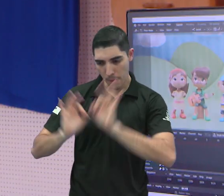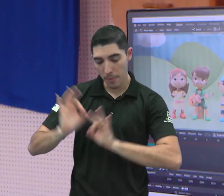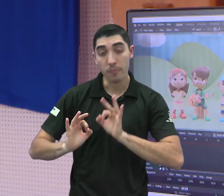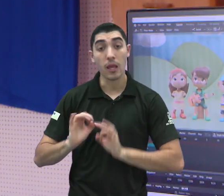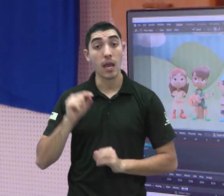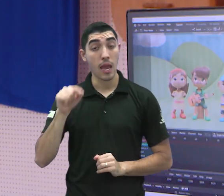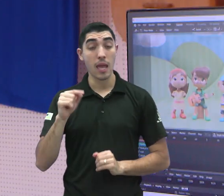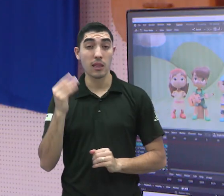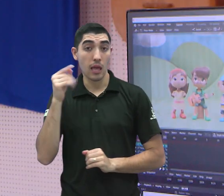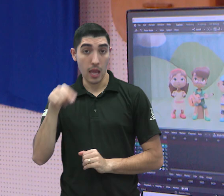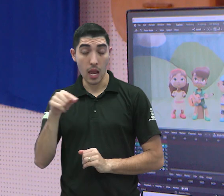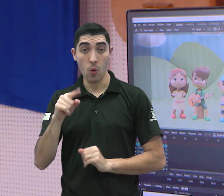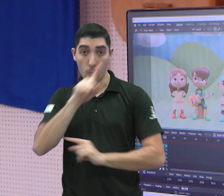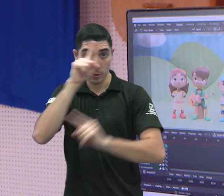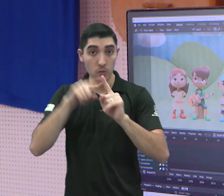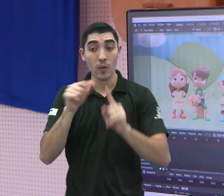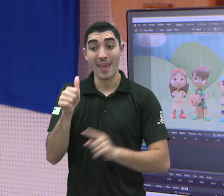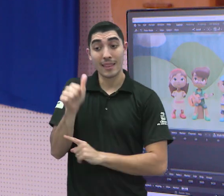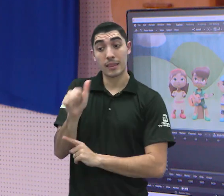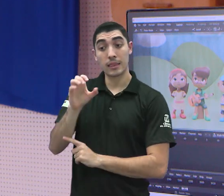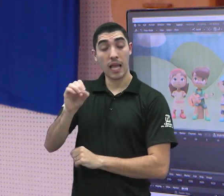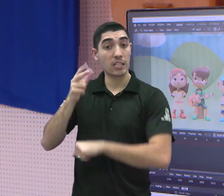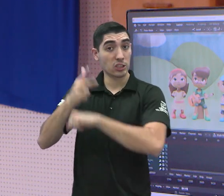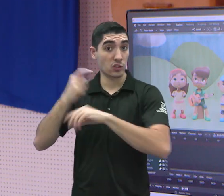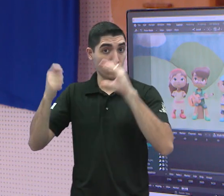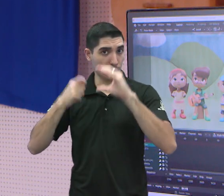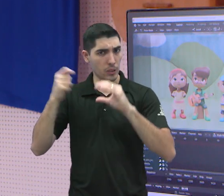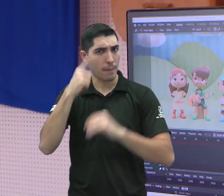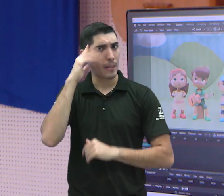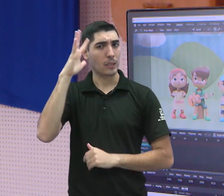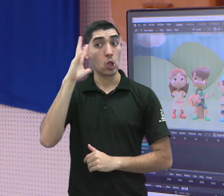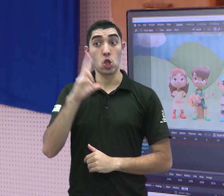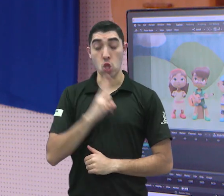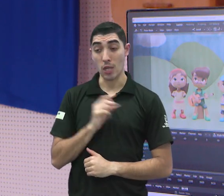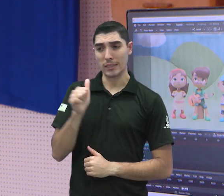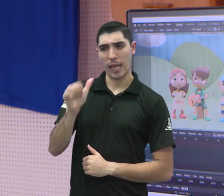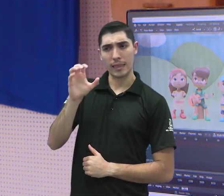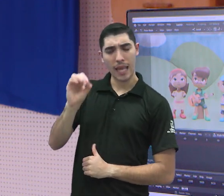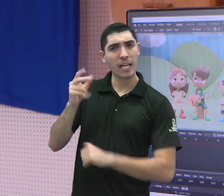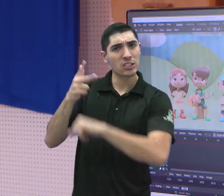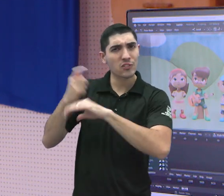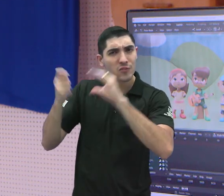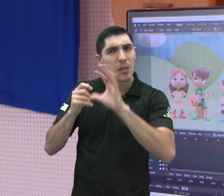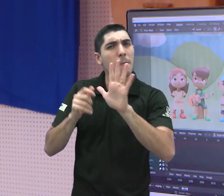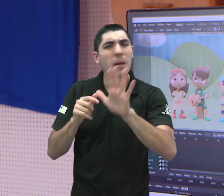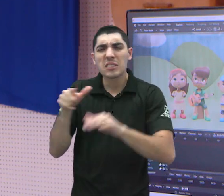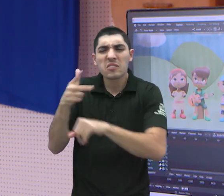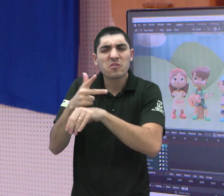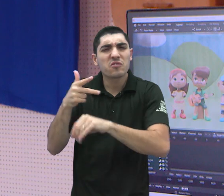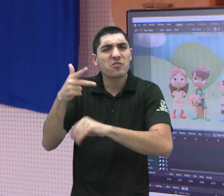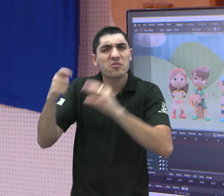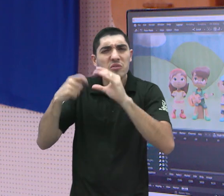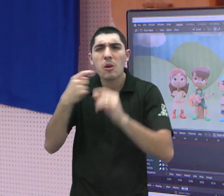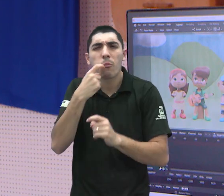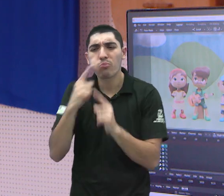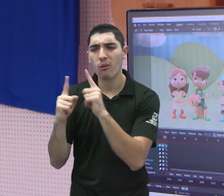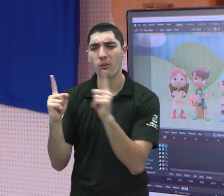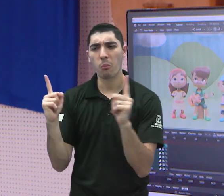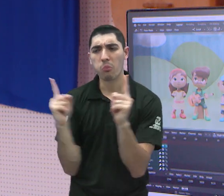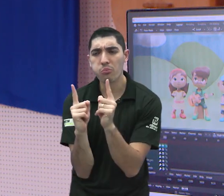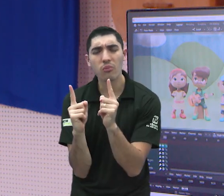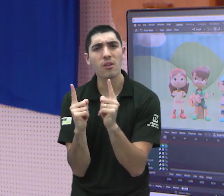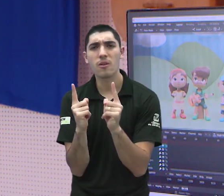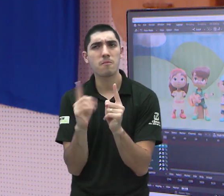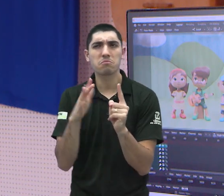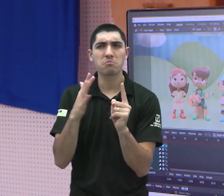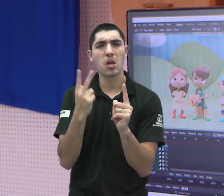visava produzir 10 videoclipes, então, nossa, 10 videoclipes é bastante coisa, mesmo que os videoclipes sejam curtos, né,